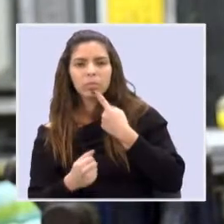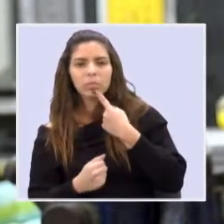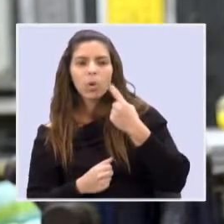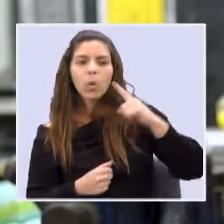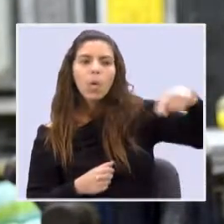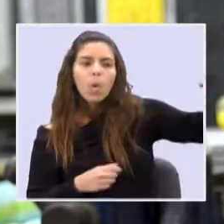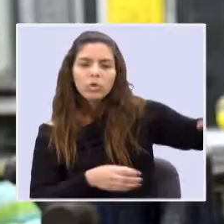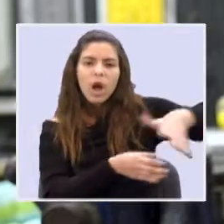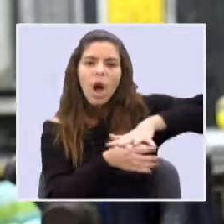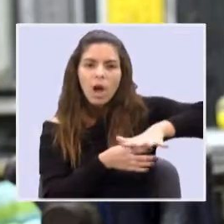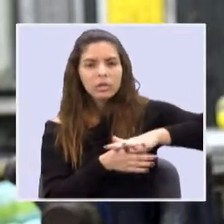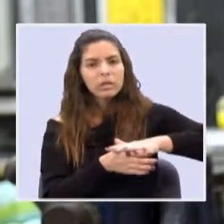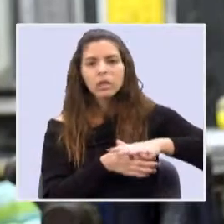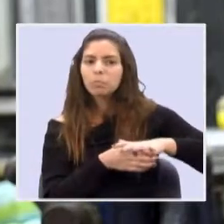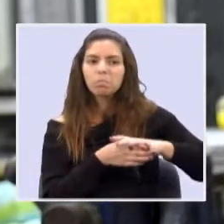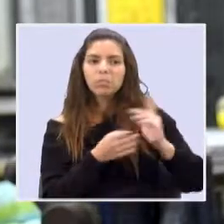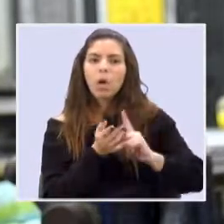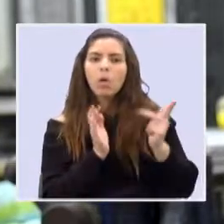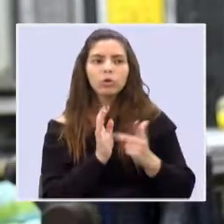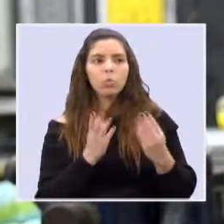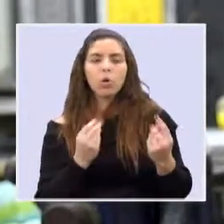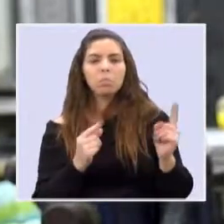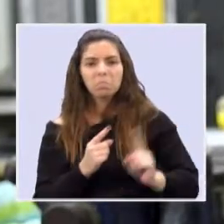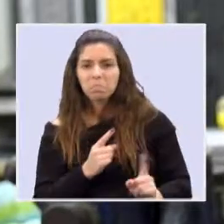não serem, digamos, não terem este centro,